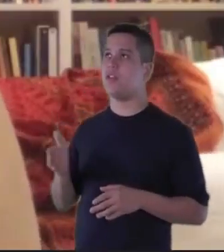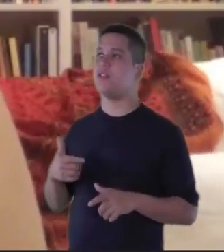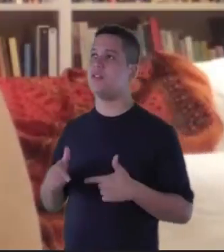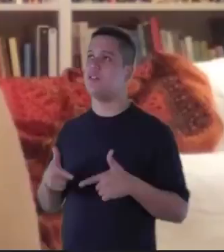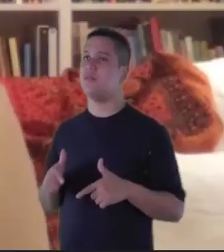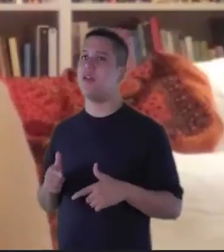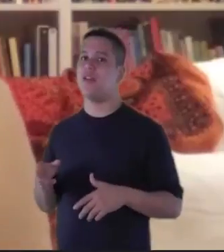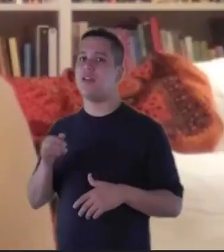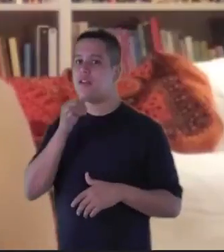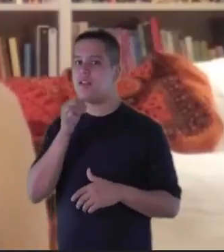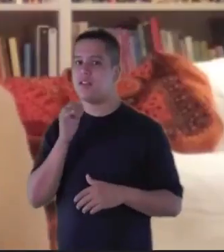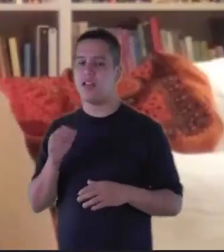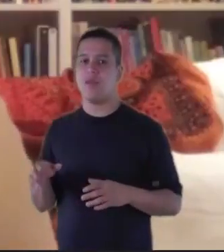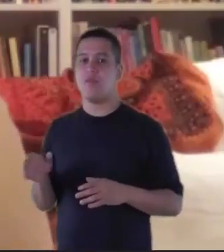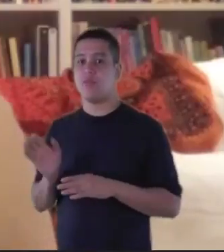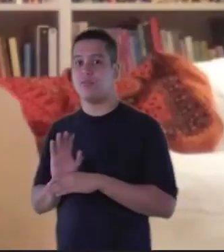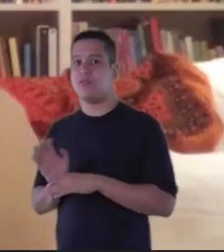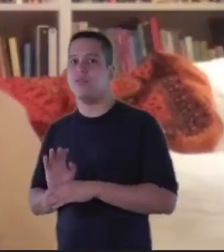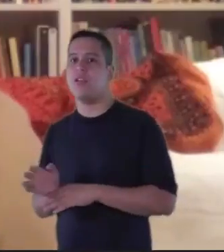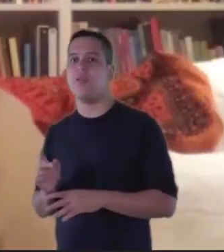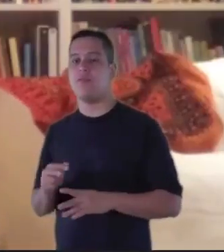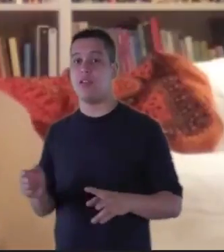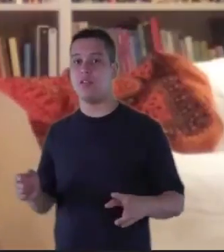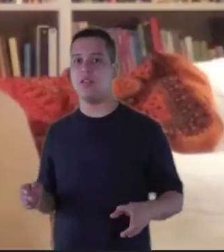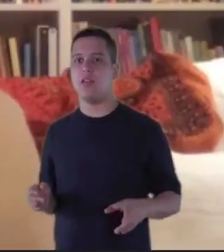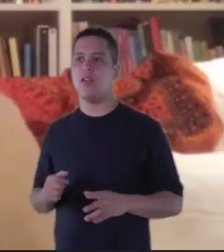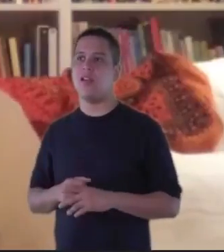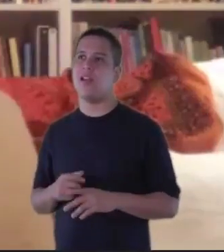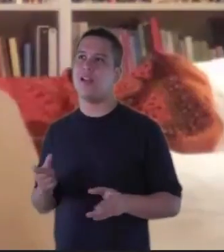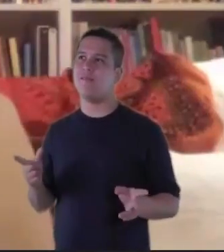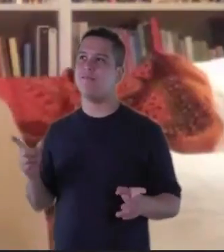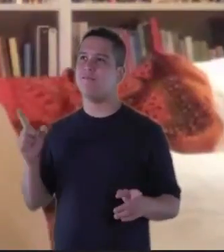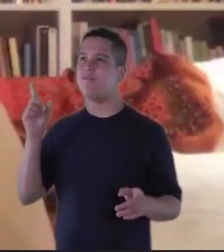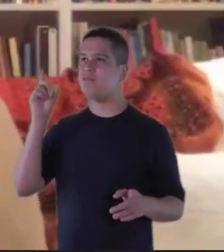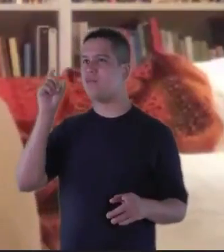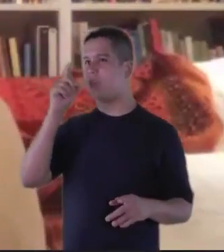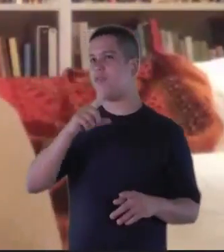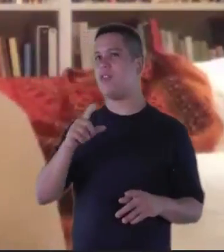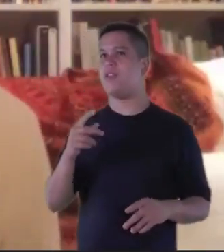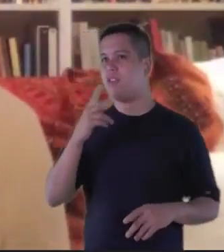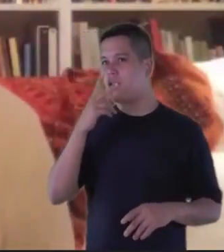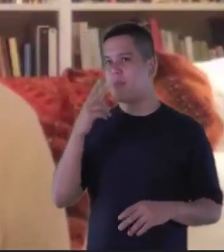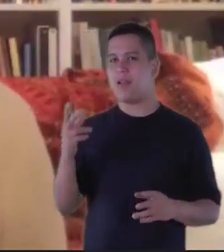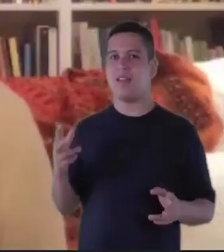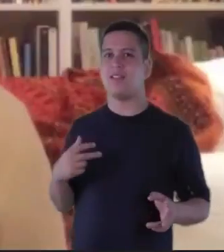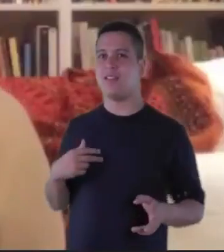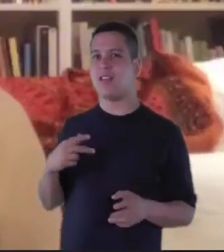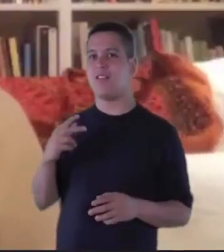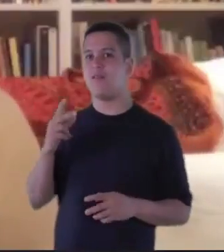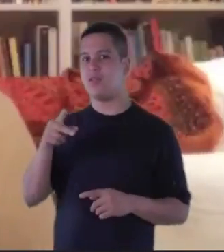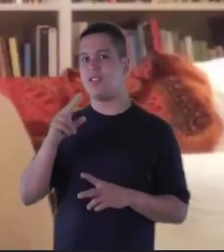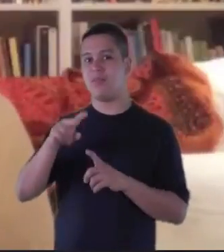você protagoniza, é muito... trabalho 12 trabalhos de Hércules, geral, né?